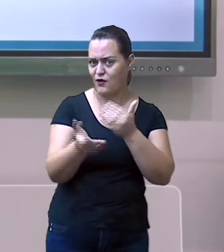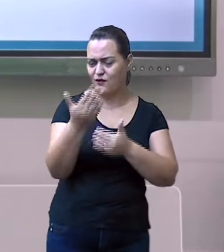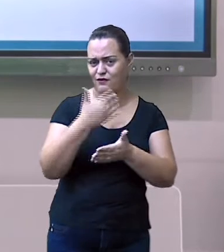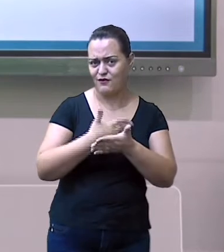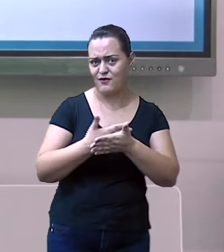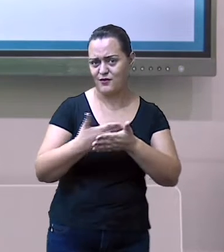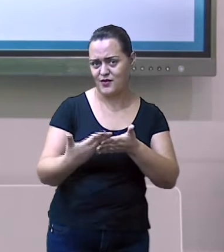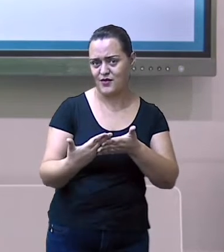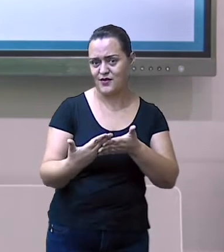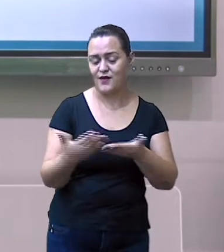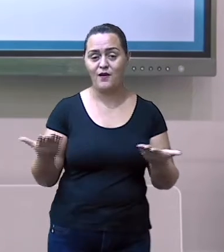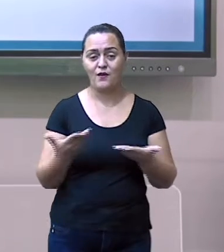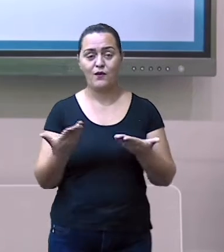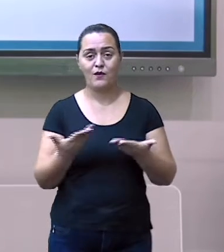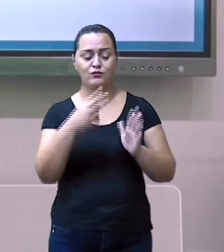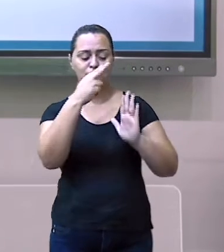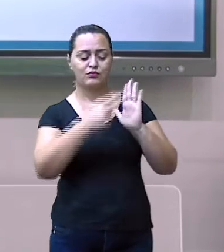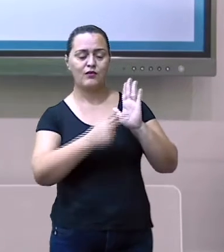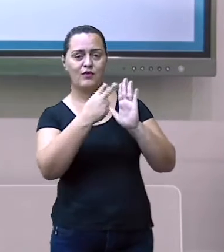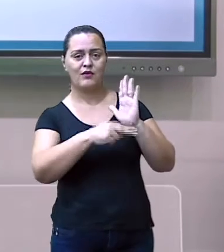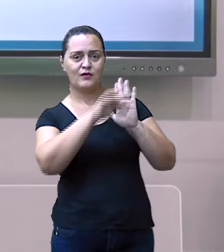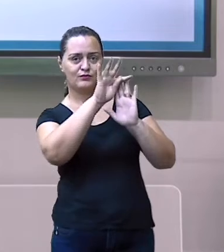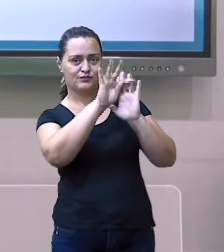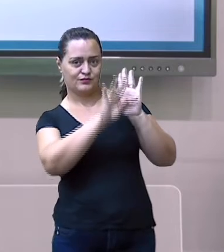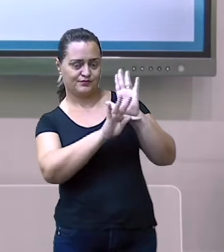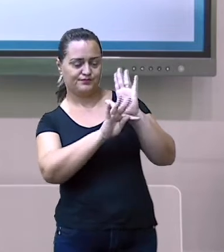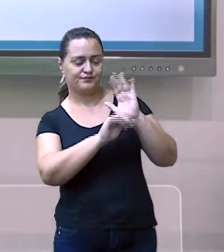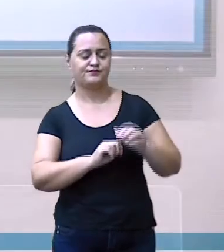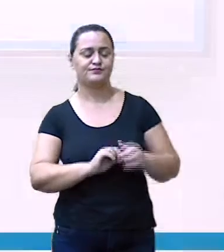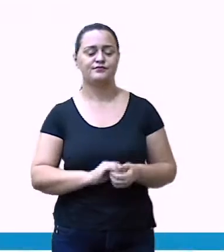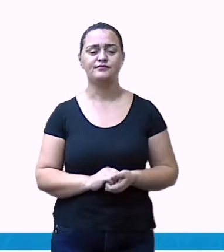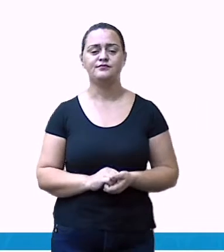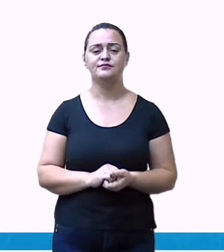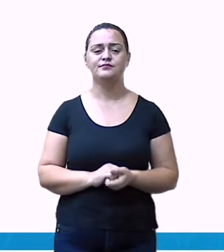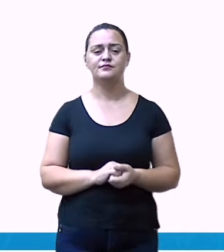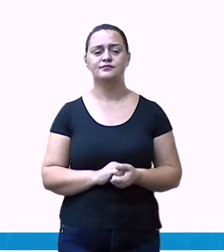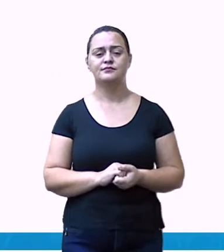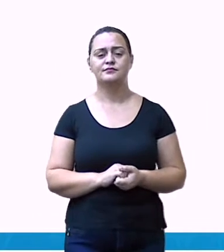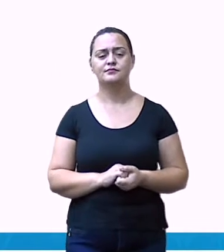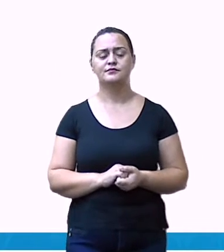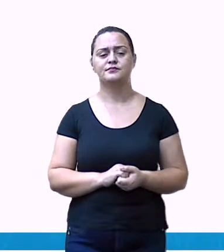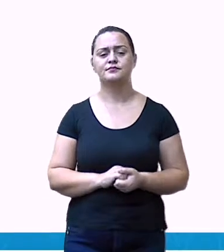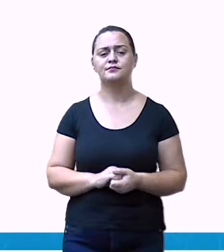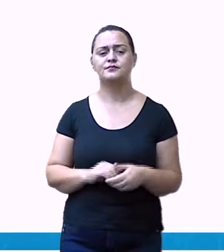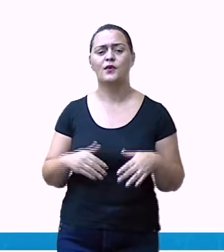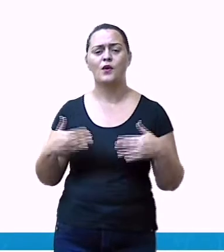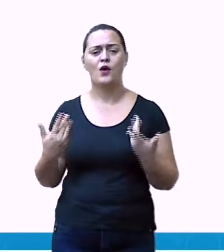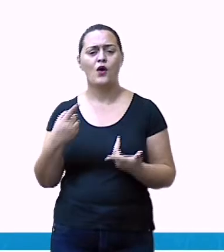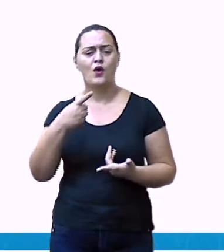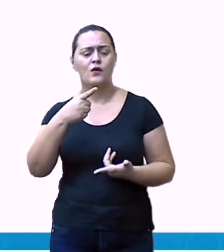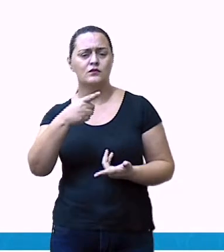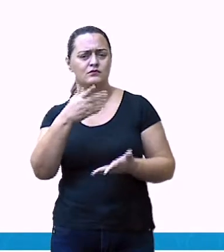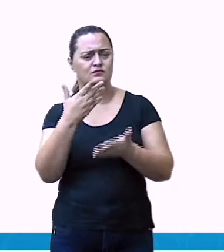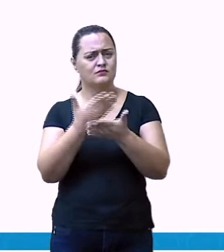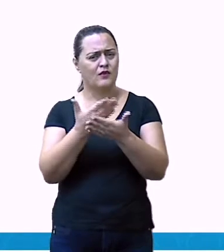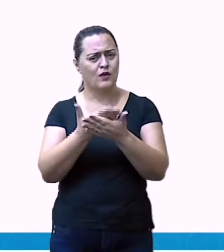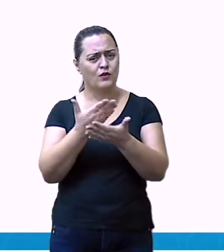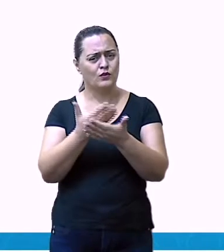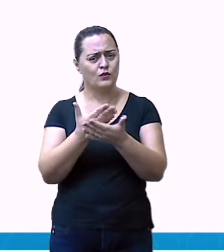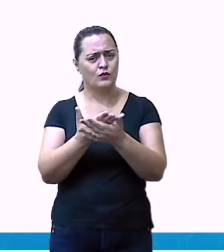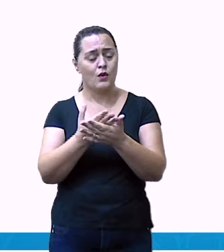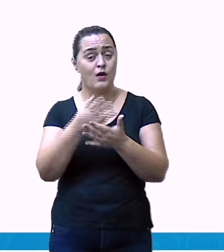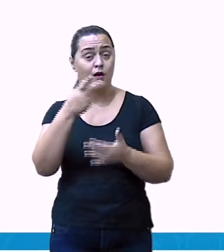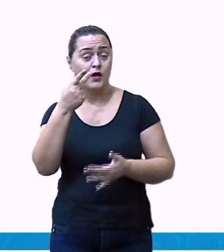nossa leitura de hoje. Os primeiros registros. Quando você estuda sua história